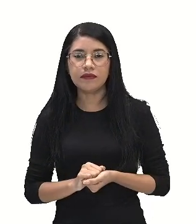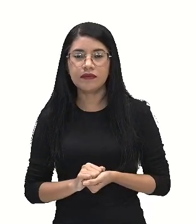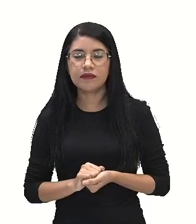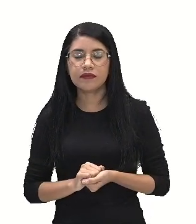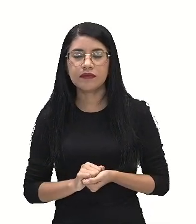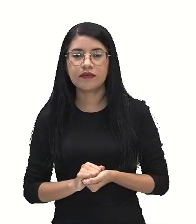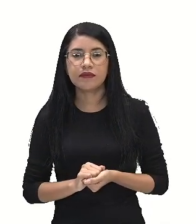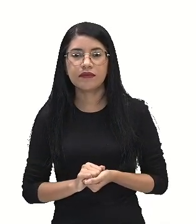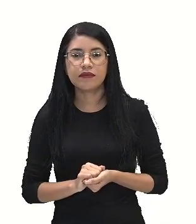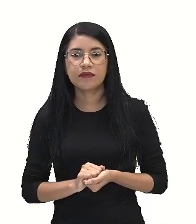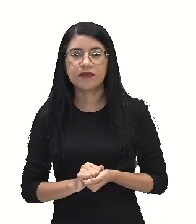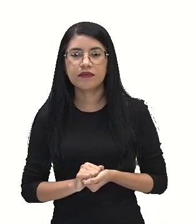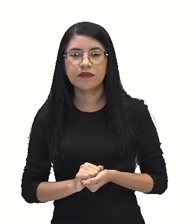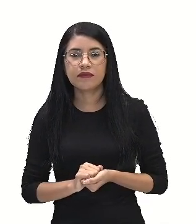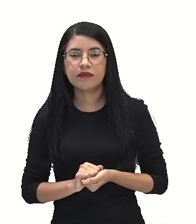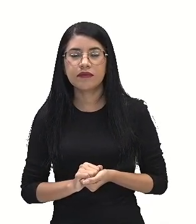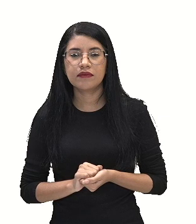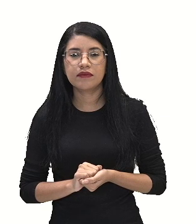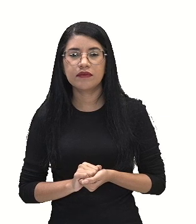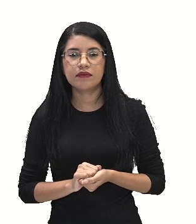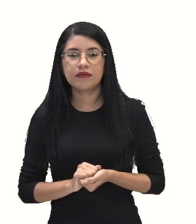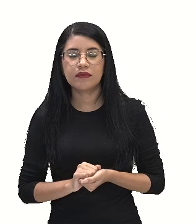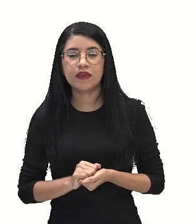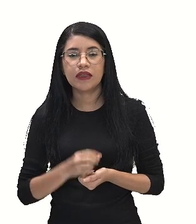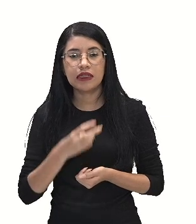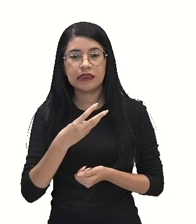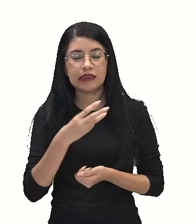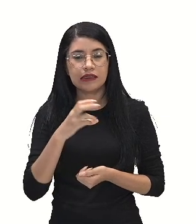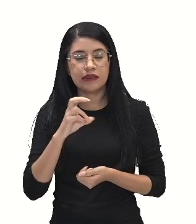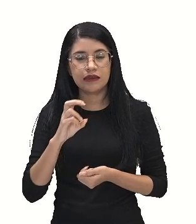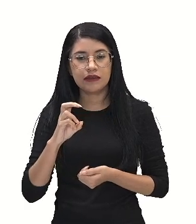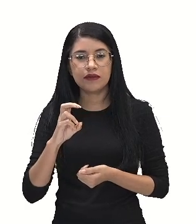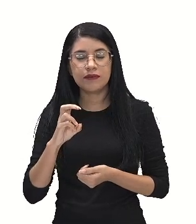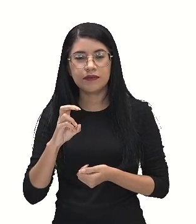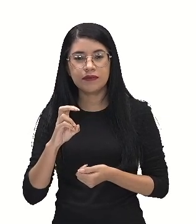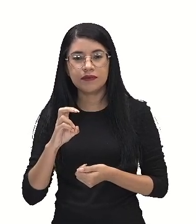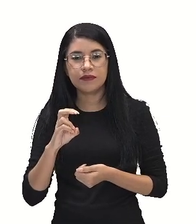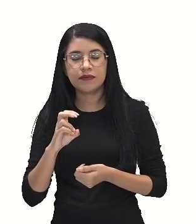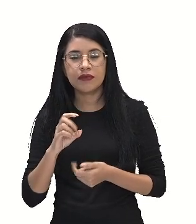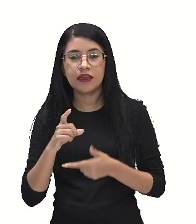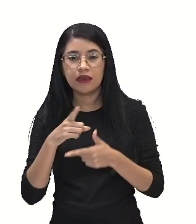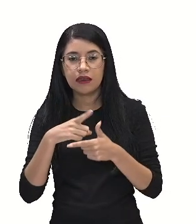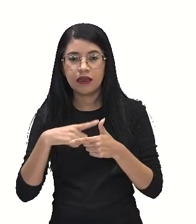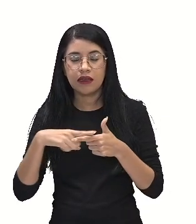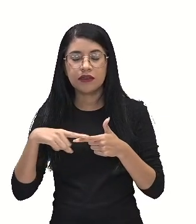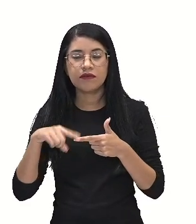175 dividido para 5 dá 35. Aí vamos